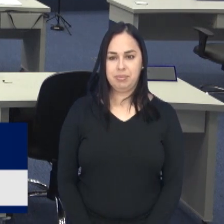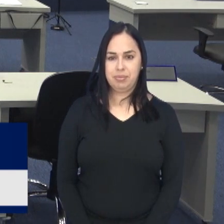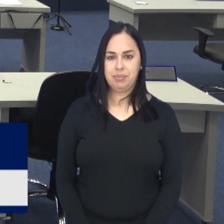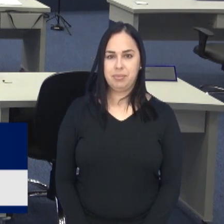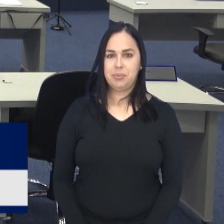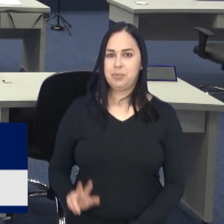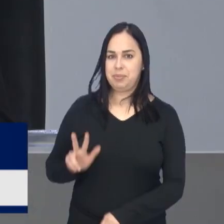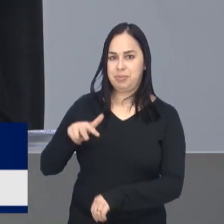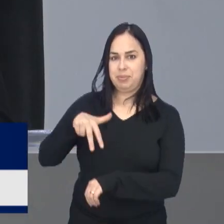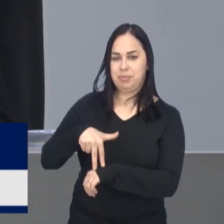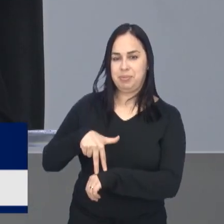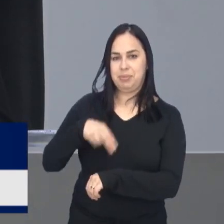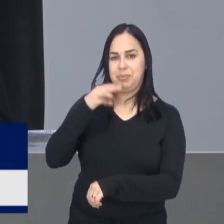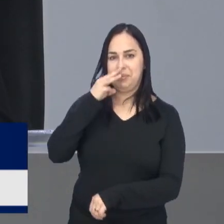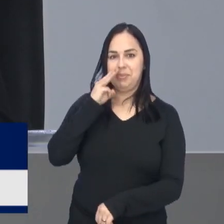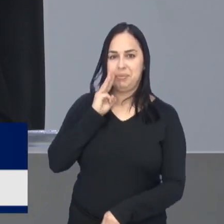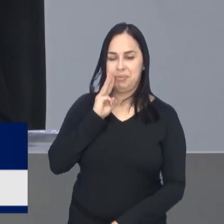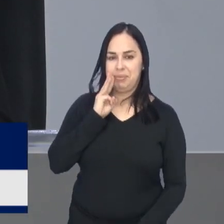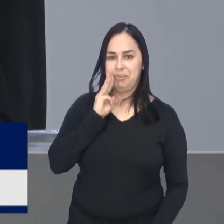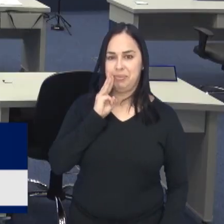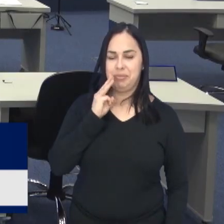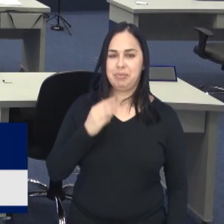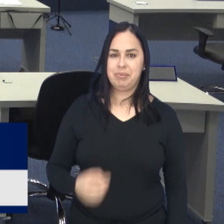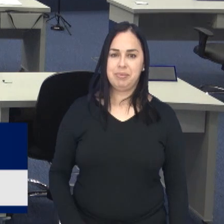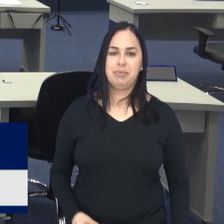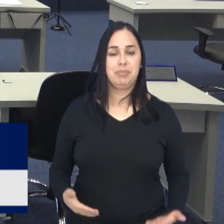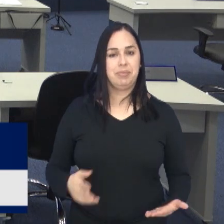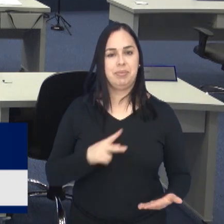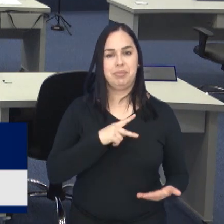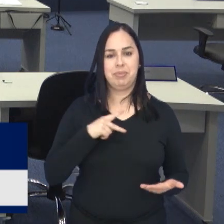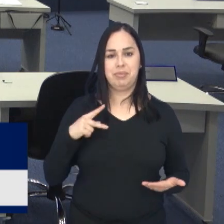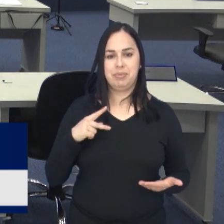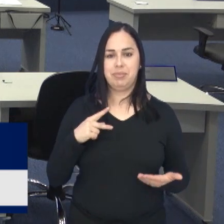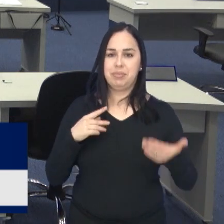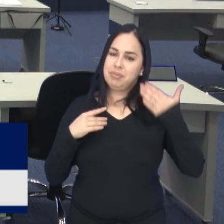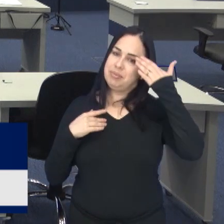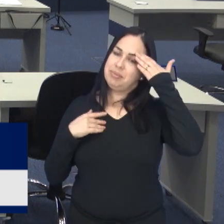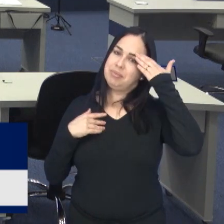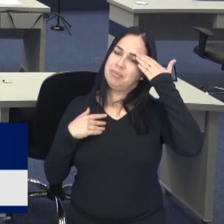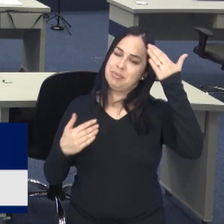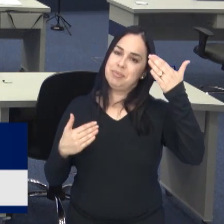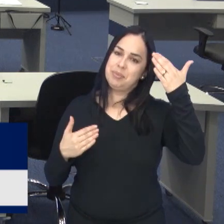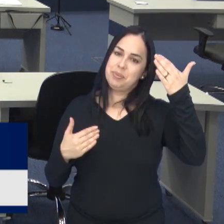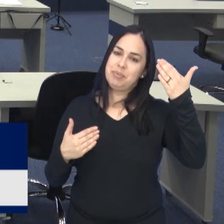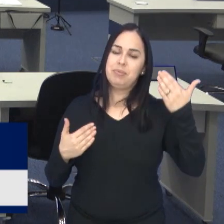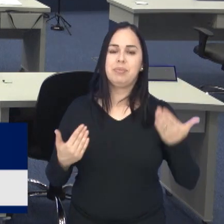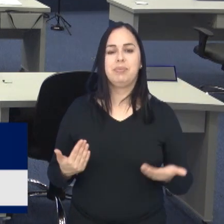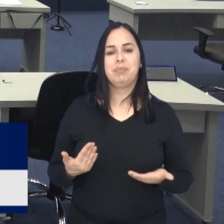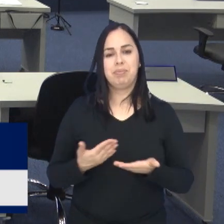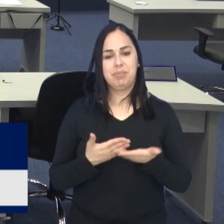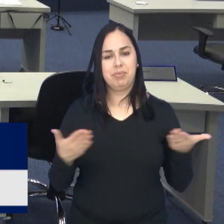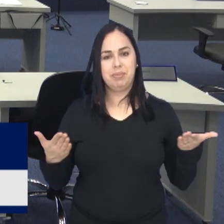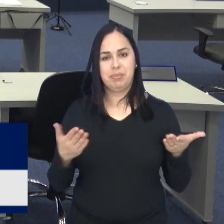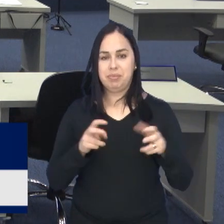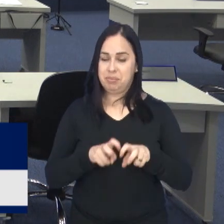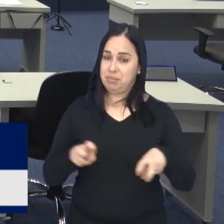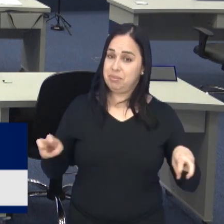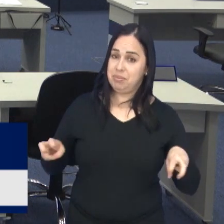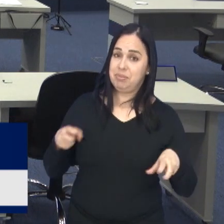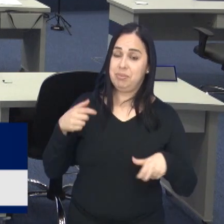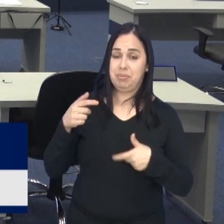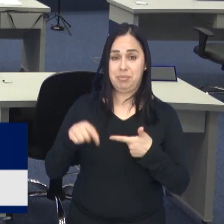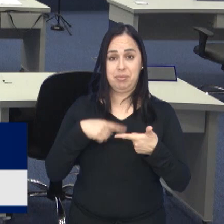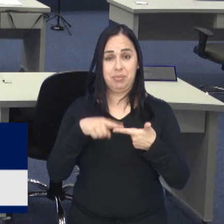Com a palavra, o vereador Walter Hayashi. Senhor presidente, muito obrigado. Mesa diretora dos trabalhos,